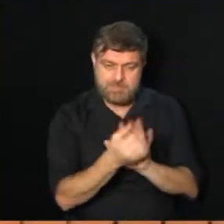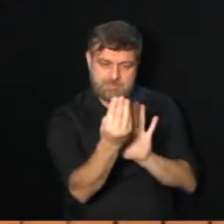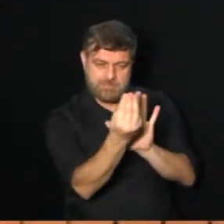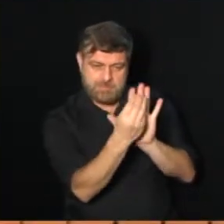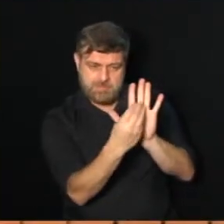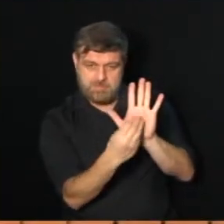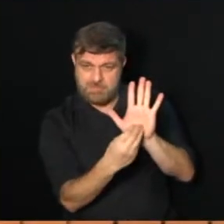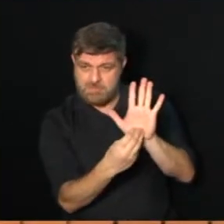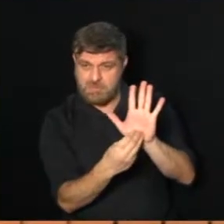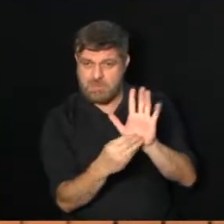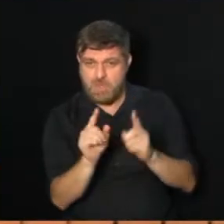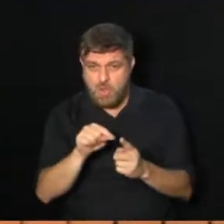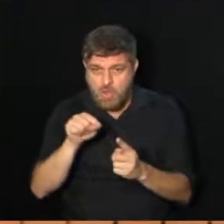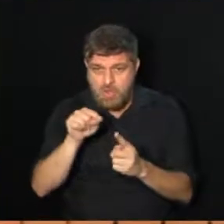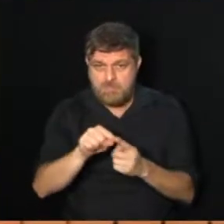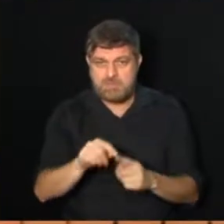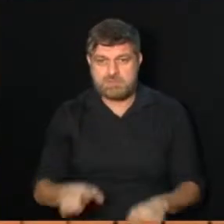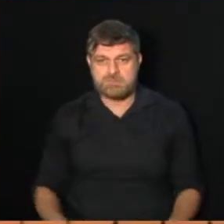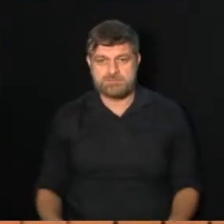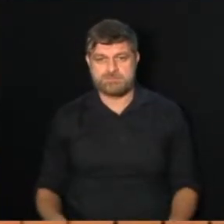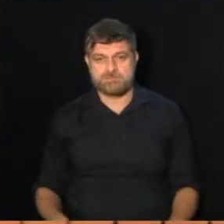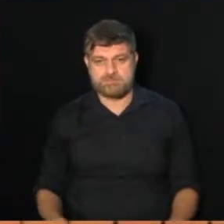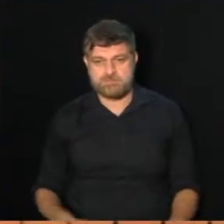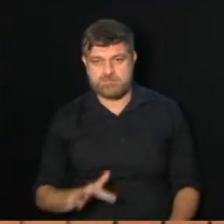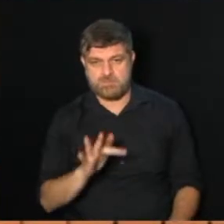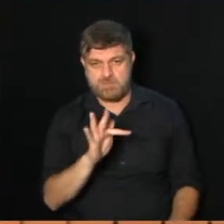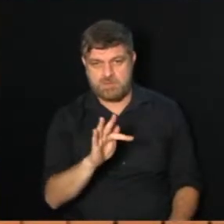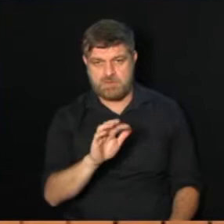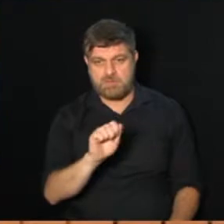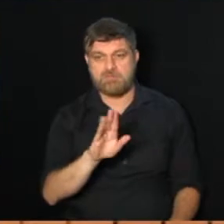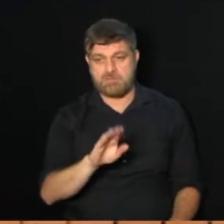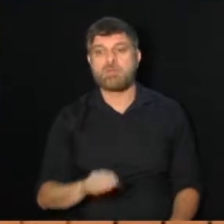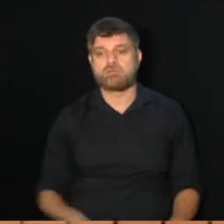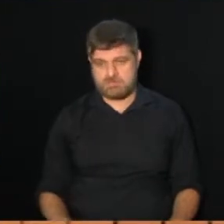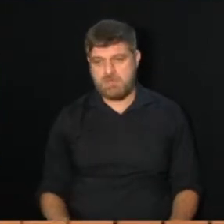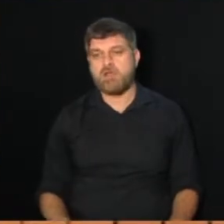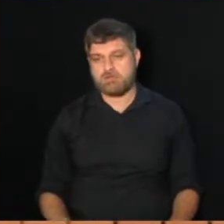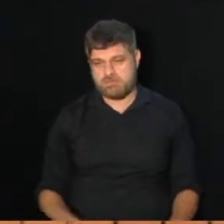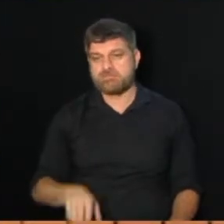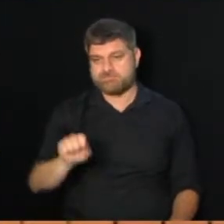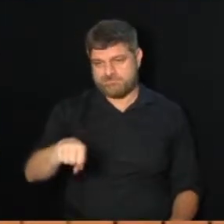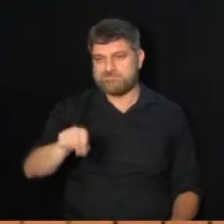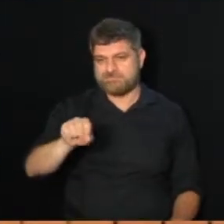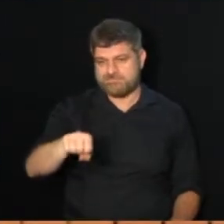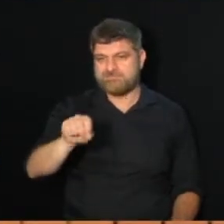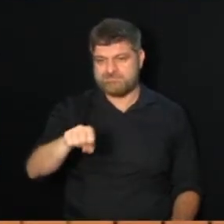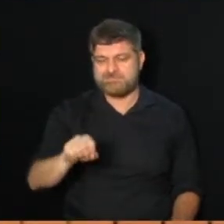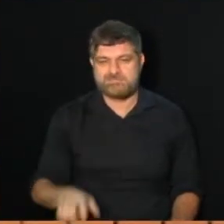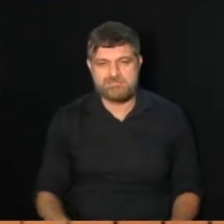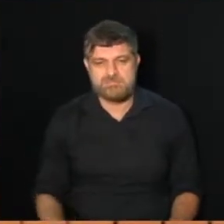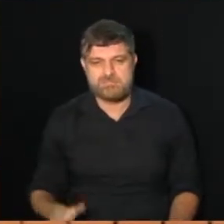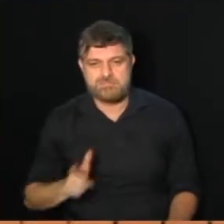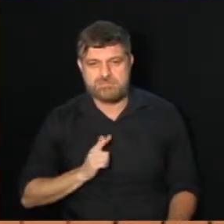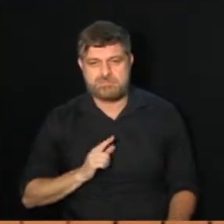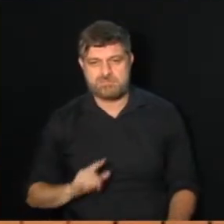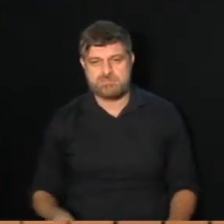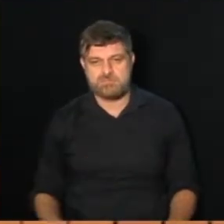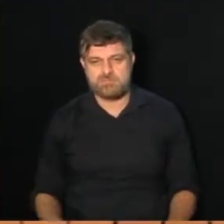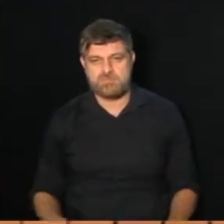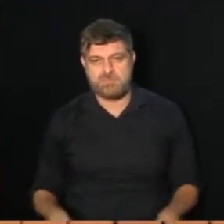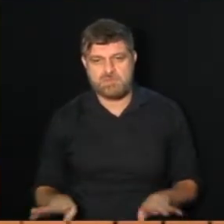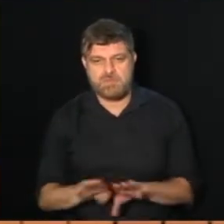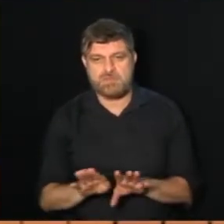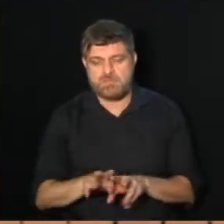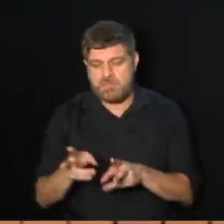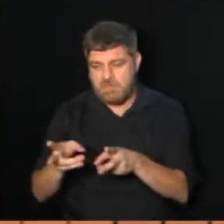fortalecer. Está aqui o diretor Fábio Custódio, já sinalizando com a cabeça, que ele também pode. E mais uma, no conjunto das